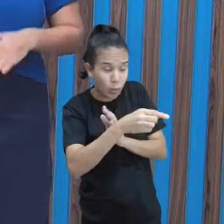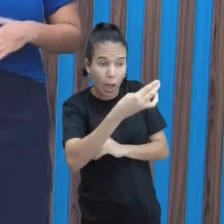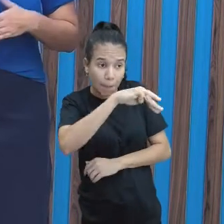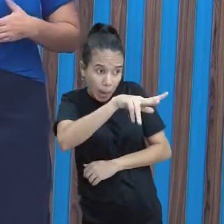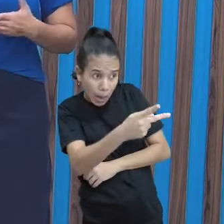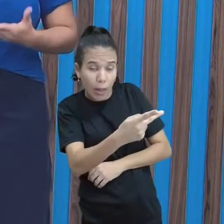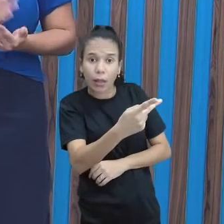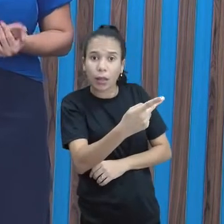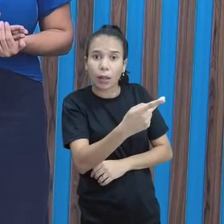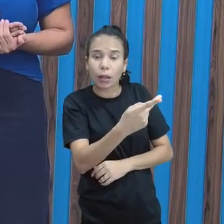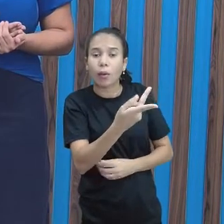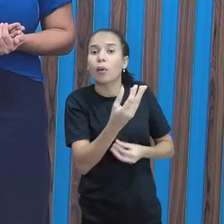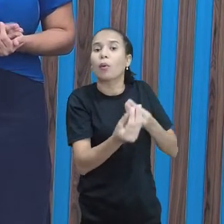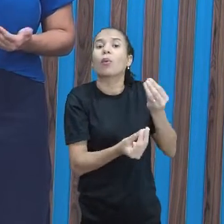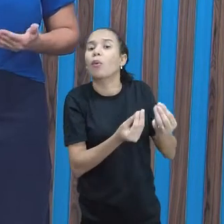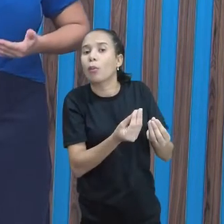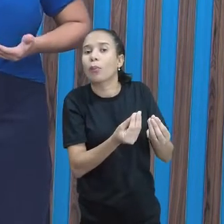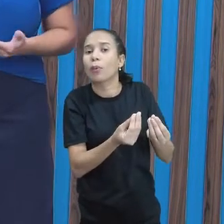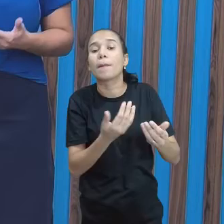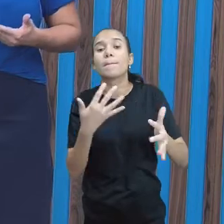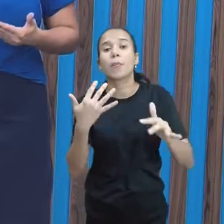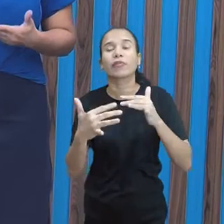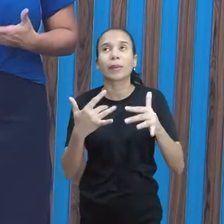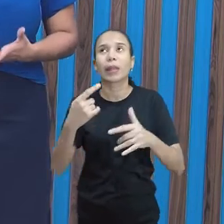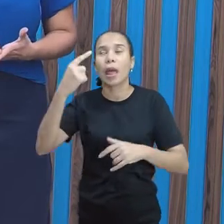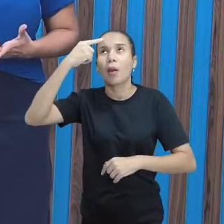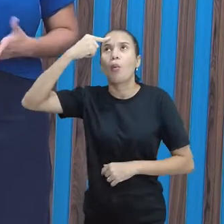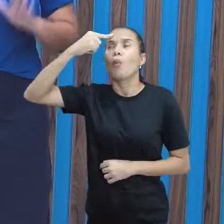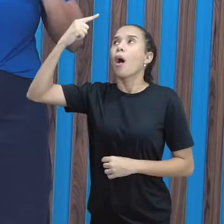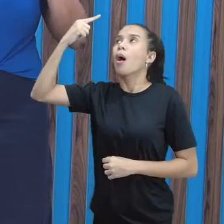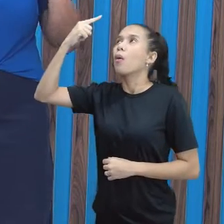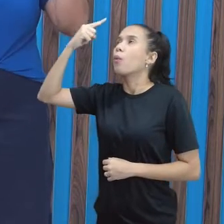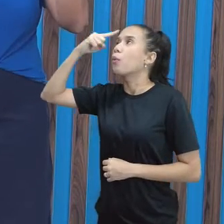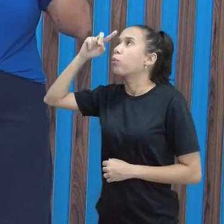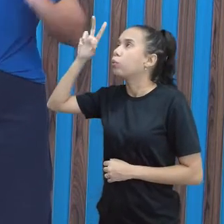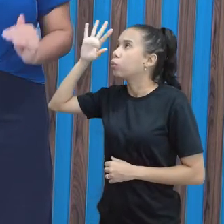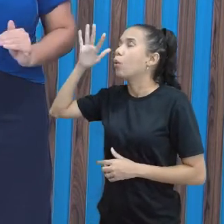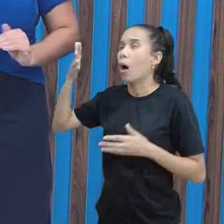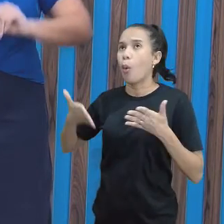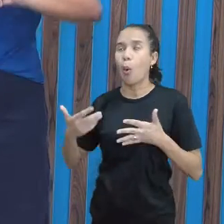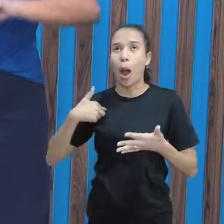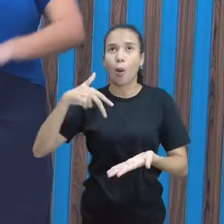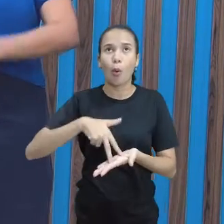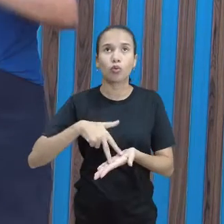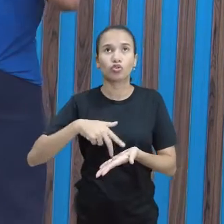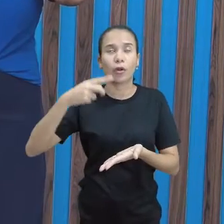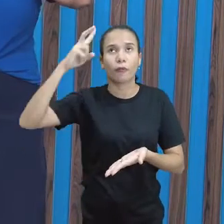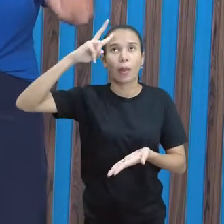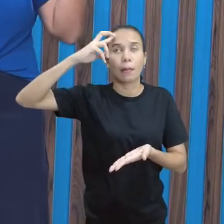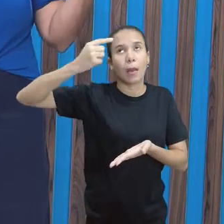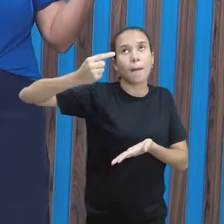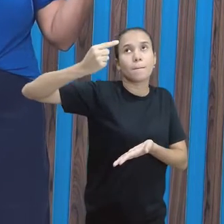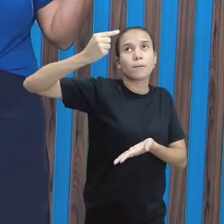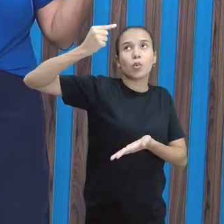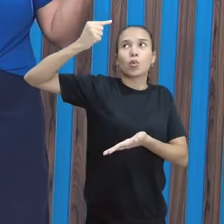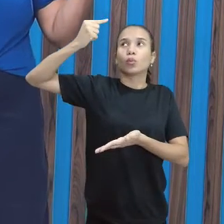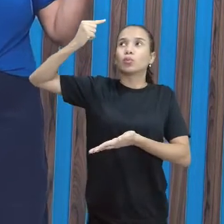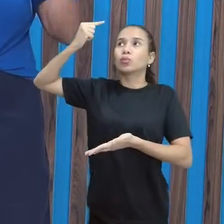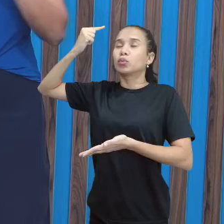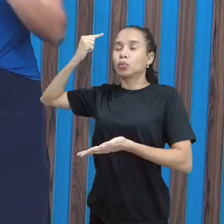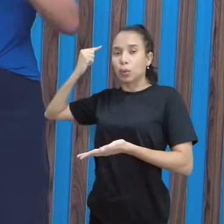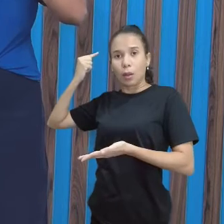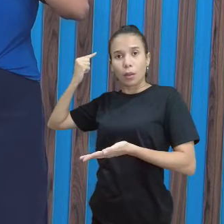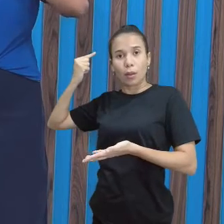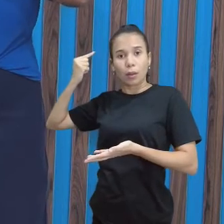seu primeiro contato com Libras, o movimento que ela vai fazer vai ser: estou no presente, eu vou me lembrar, eu